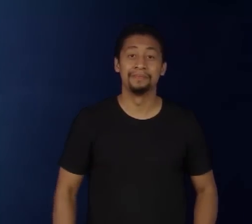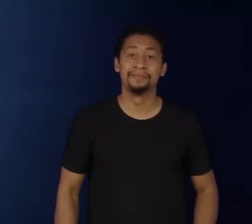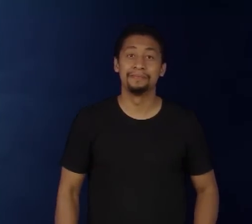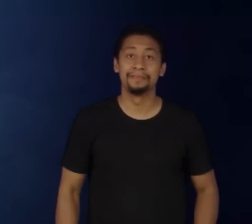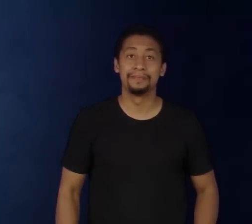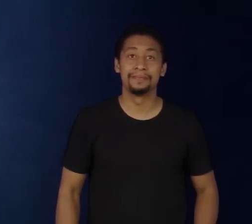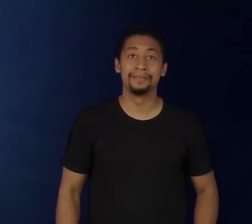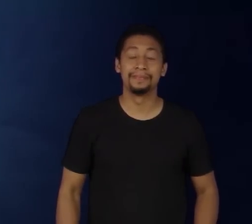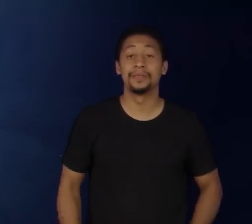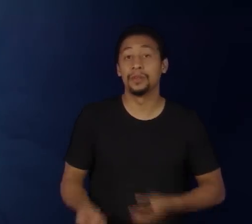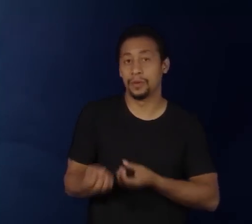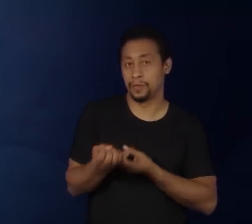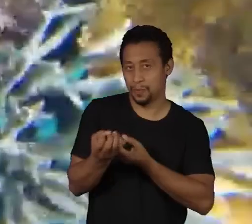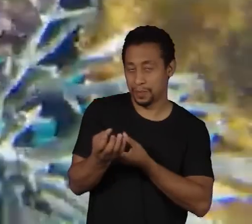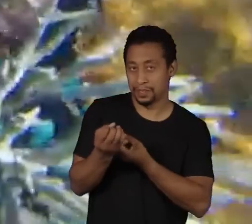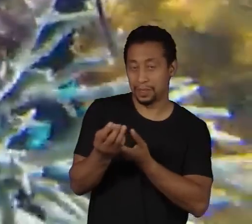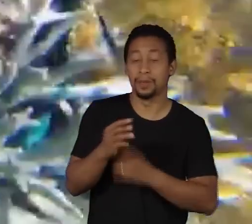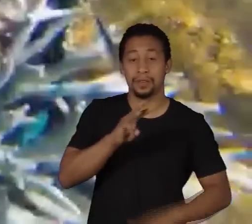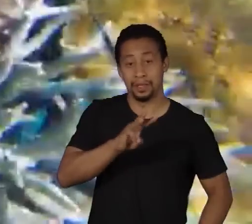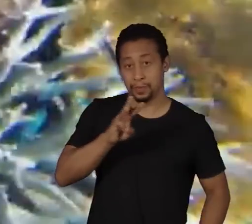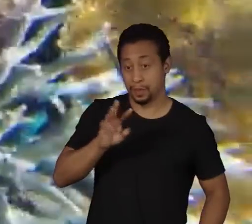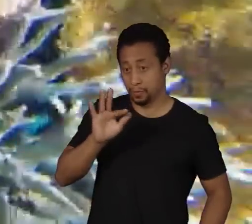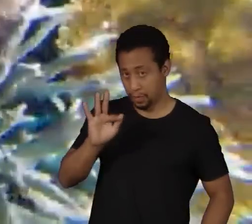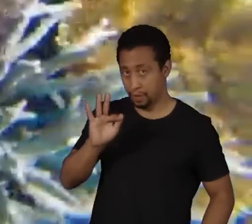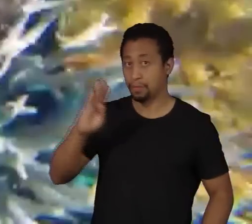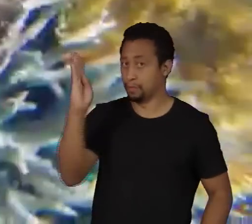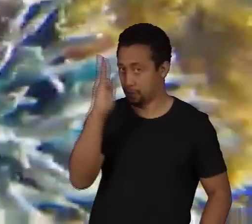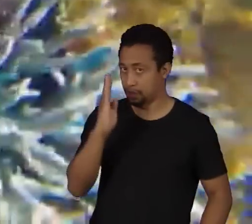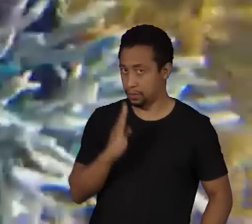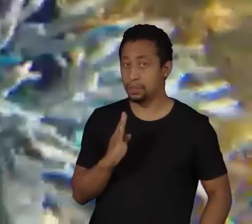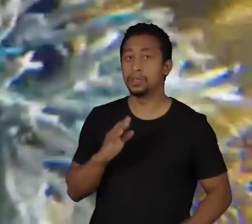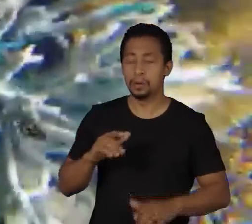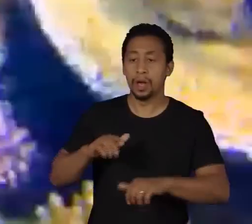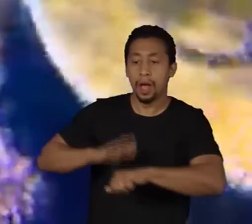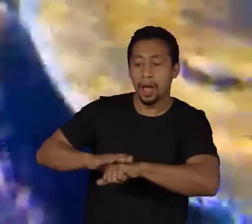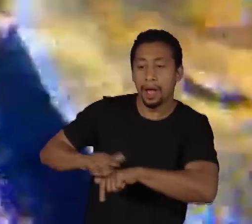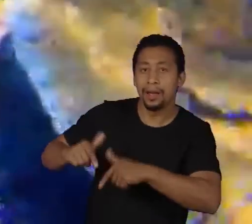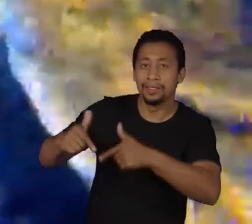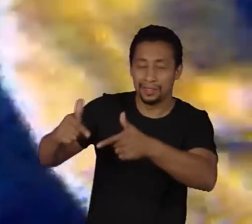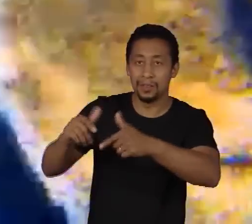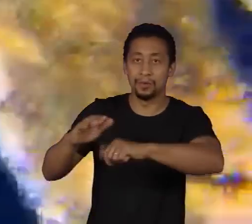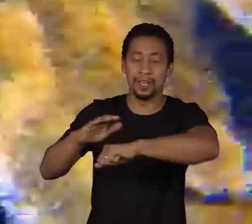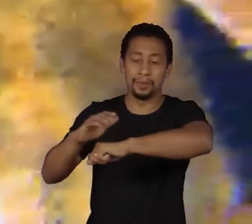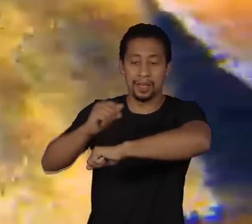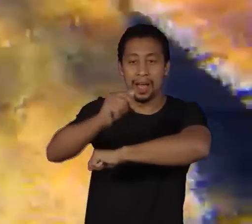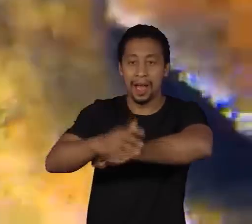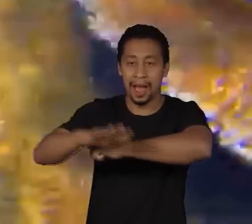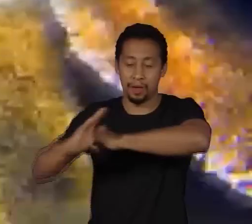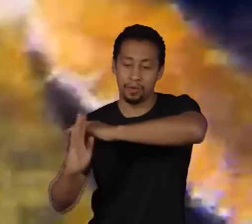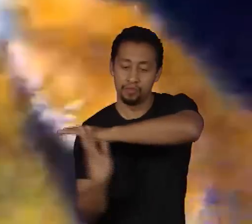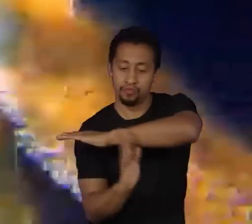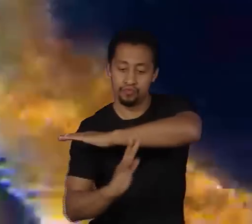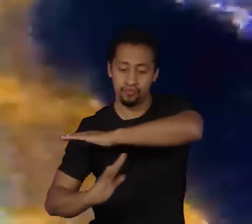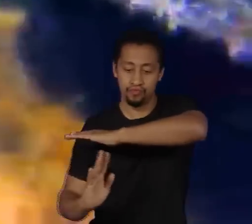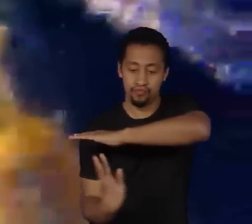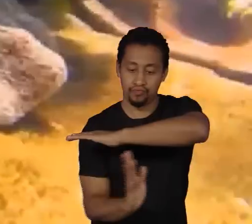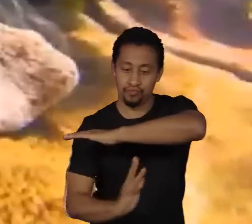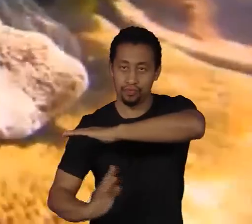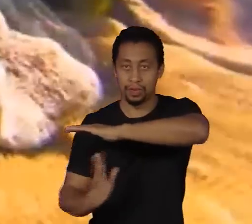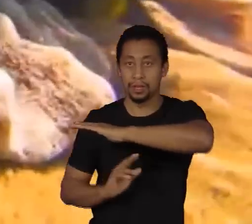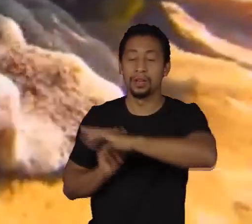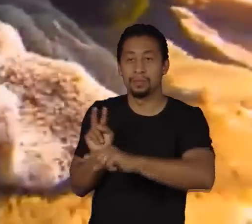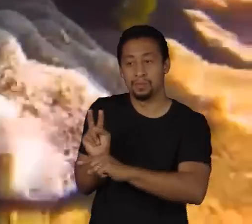E a ONG WWF Brasil amplia as ações para recuperar os corais do Nordeste, ecossistemas essenciais